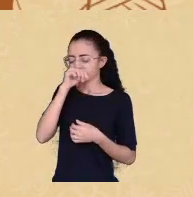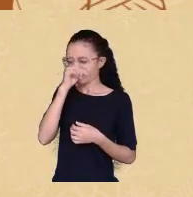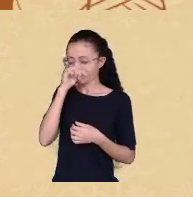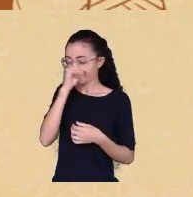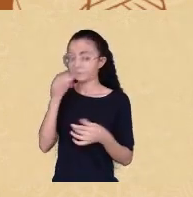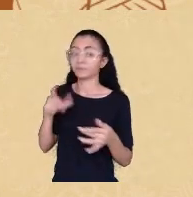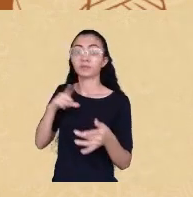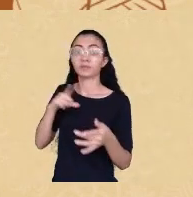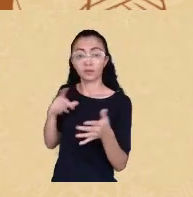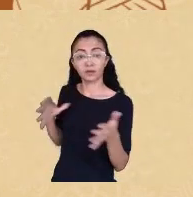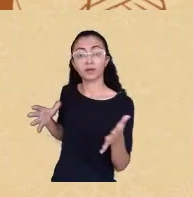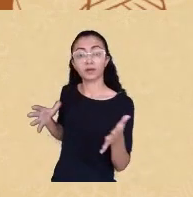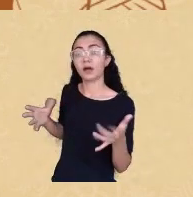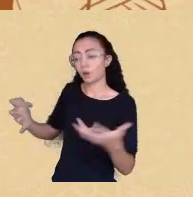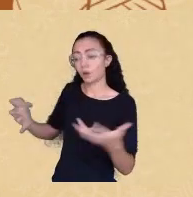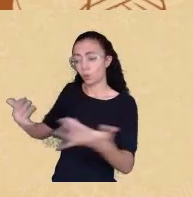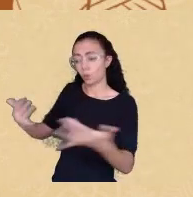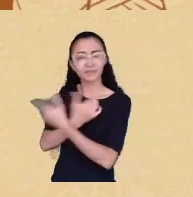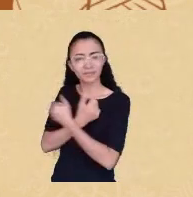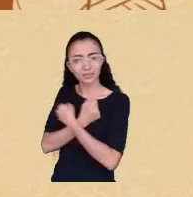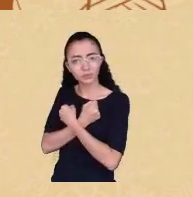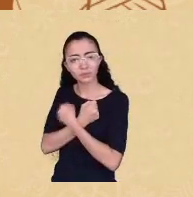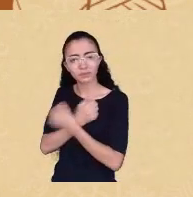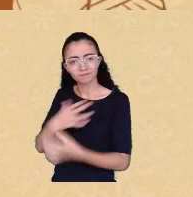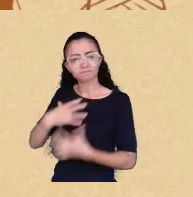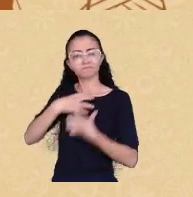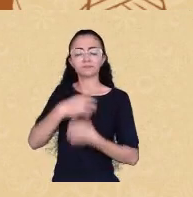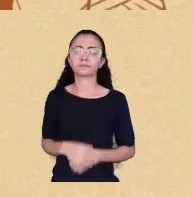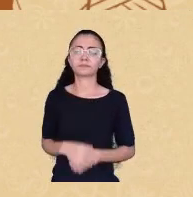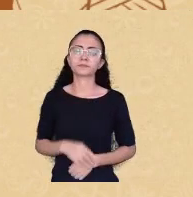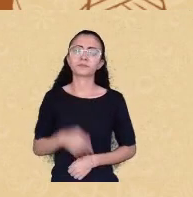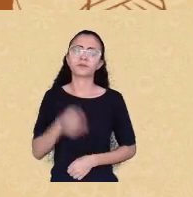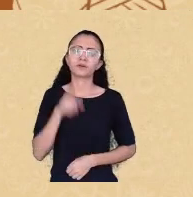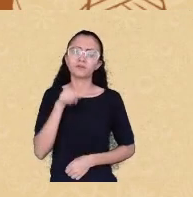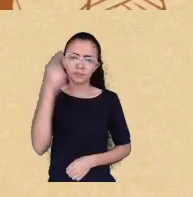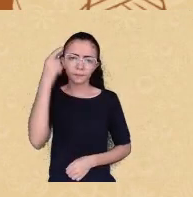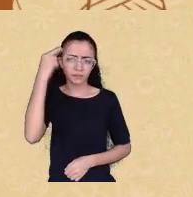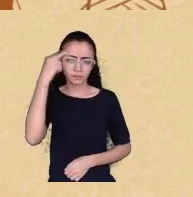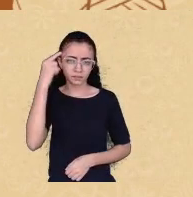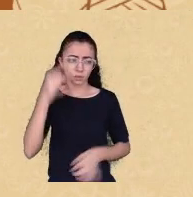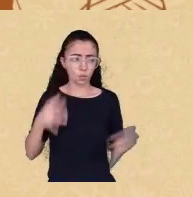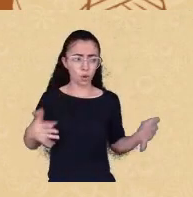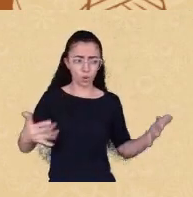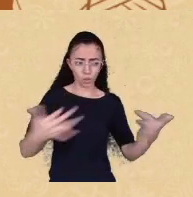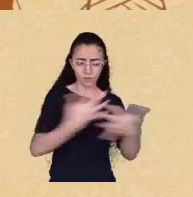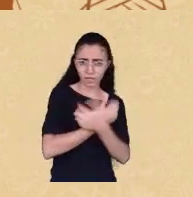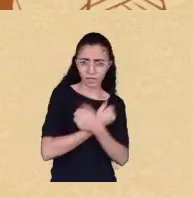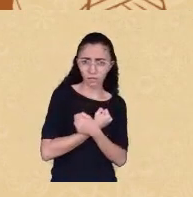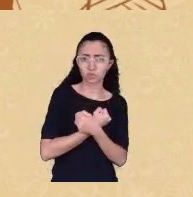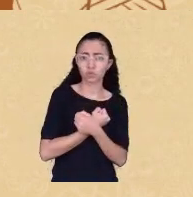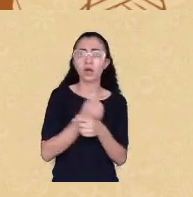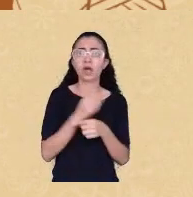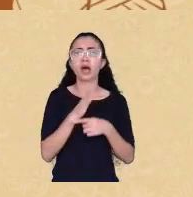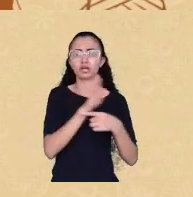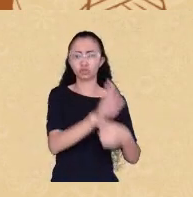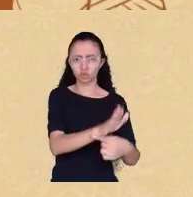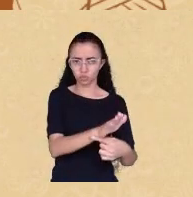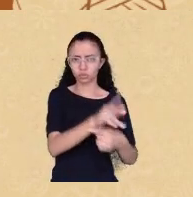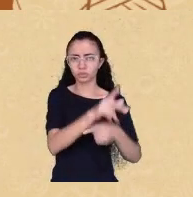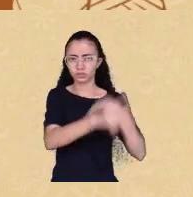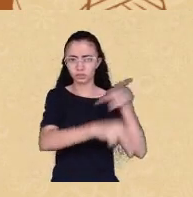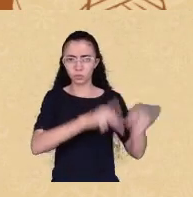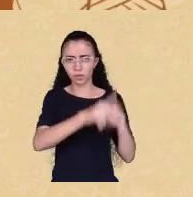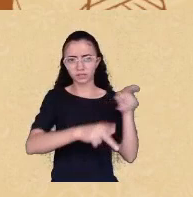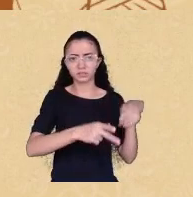faz nexo, se você acha que esse acolhimento ajuda, então, essa porcentagem da população